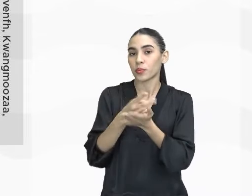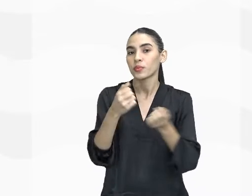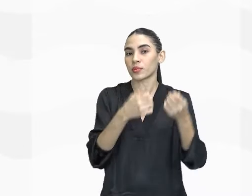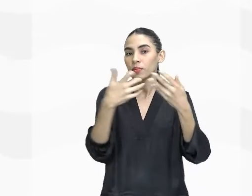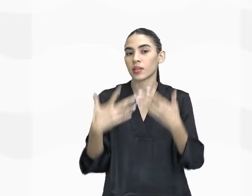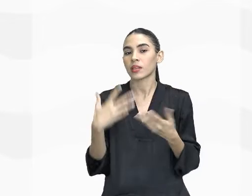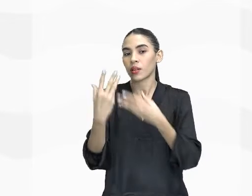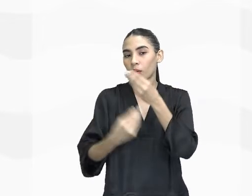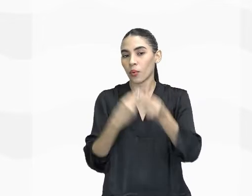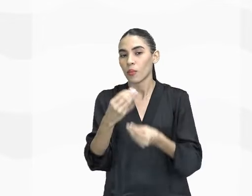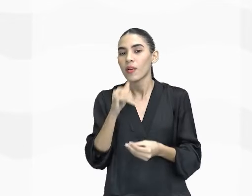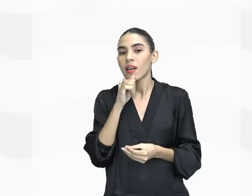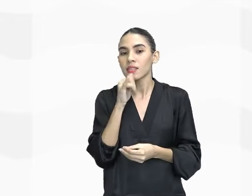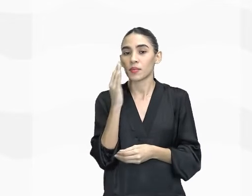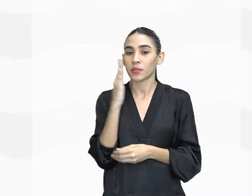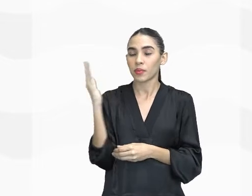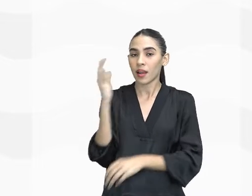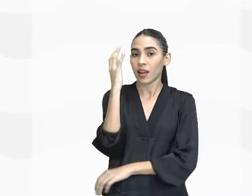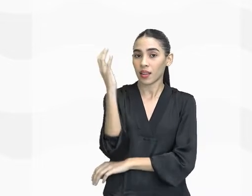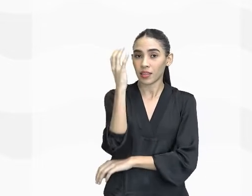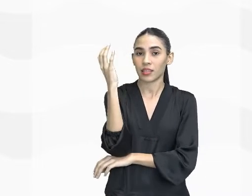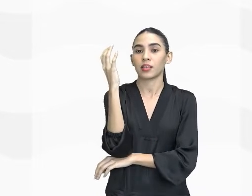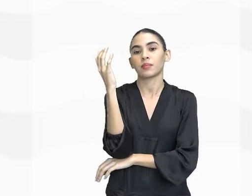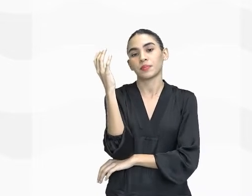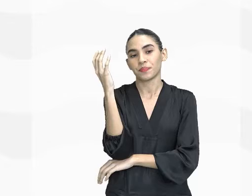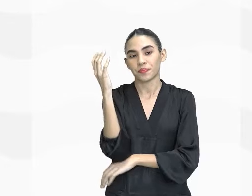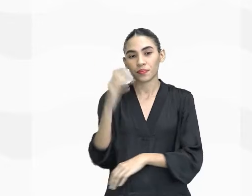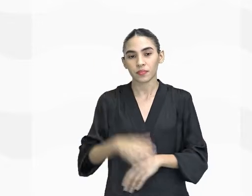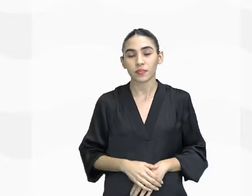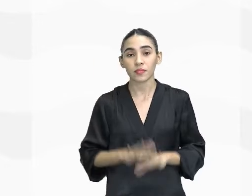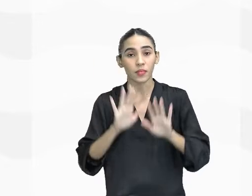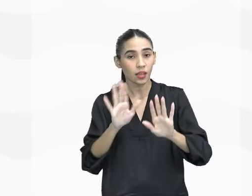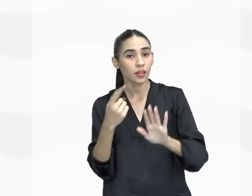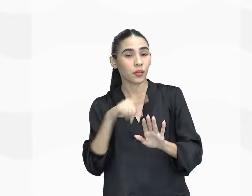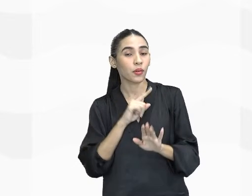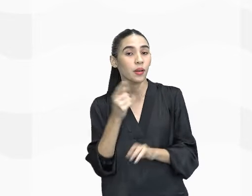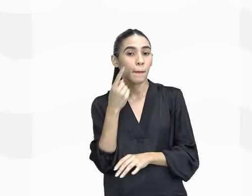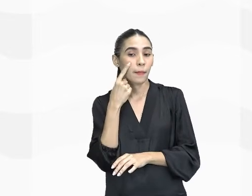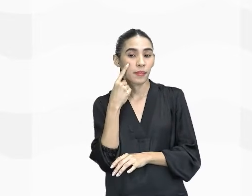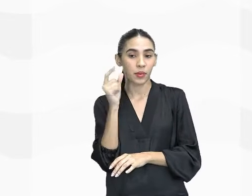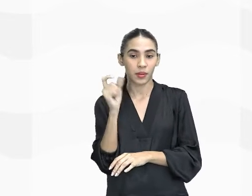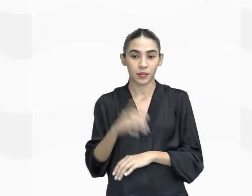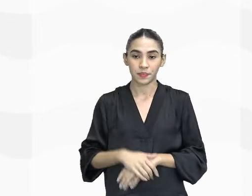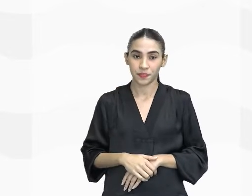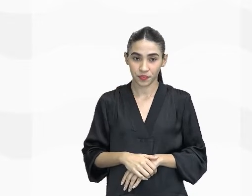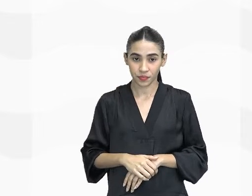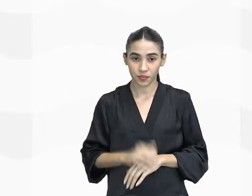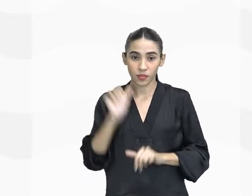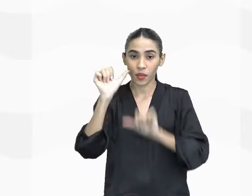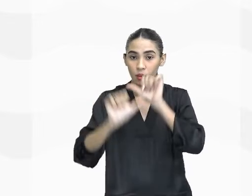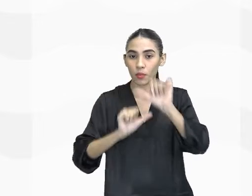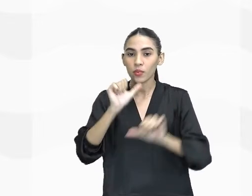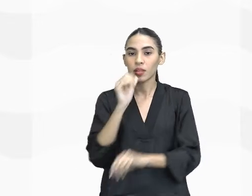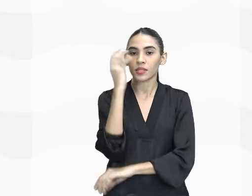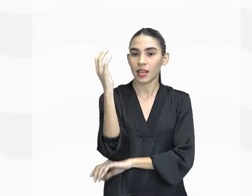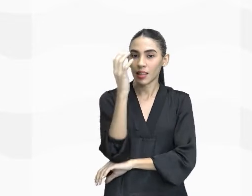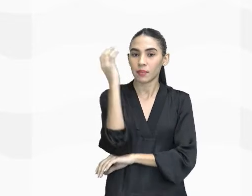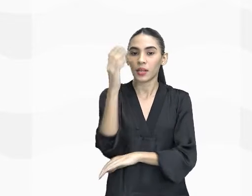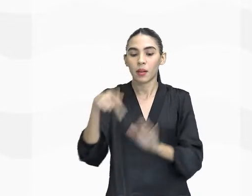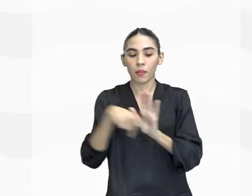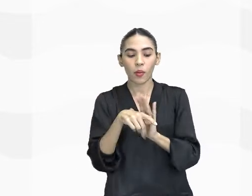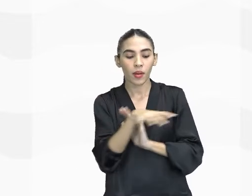esses efeitos do clima, né, nessas questões. A gente vai observar um pouco mais do efeito das mudanças climáticas